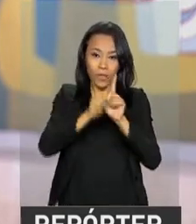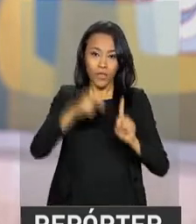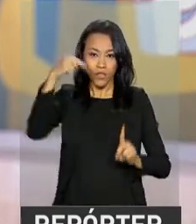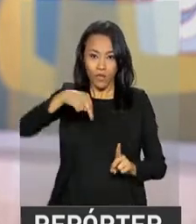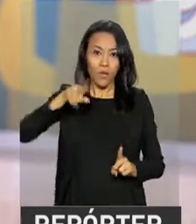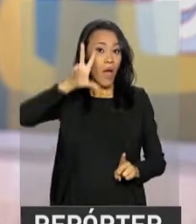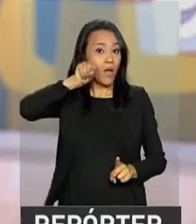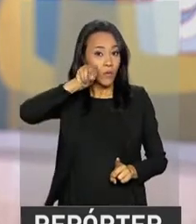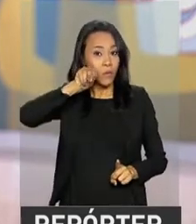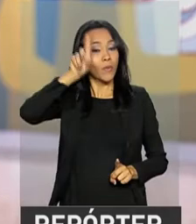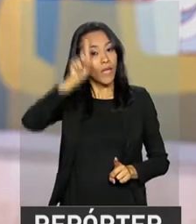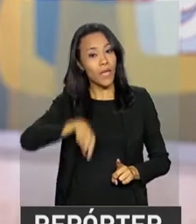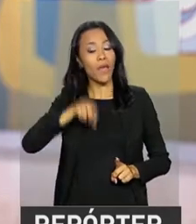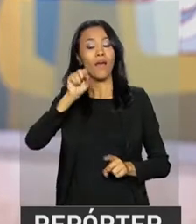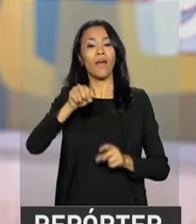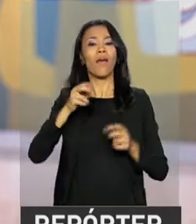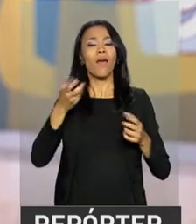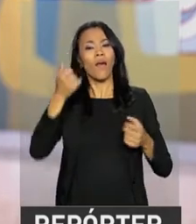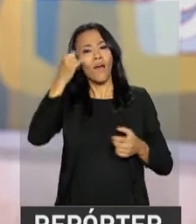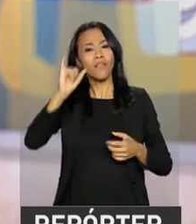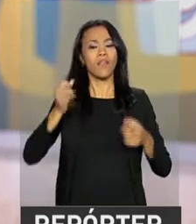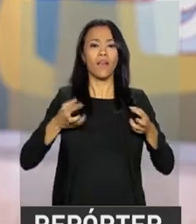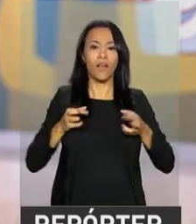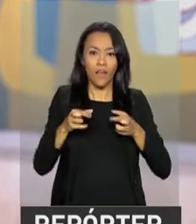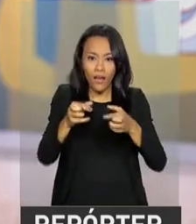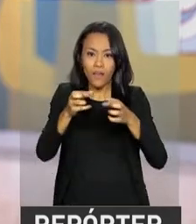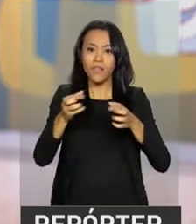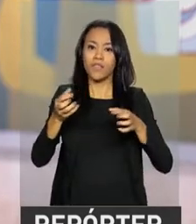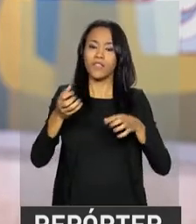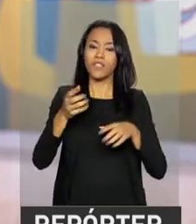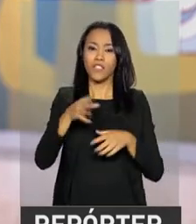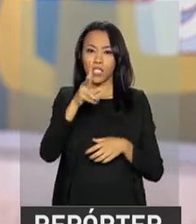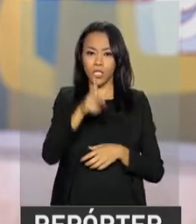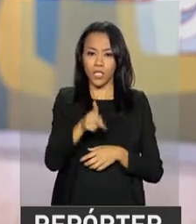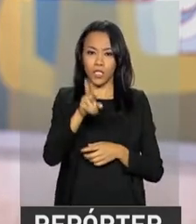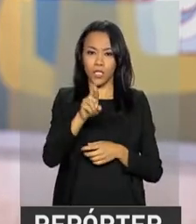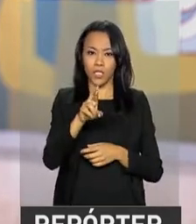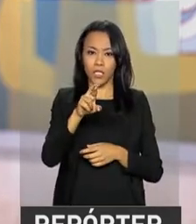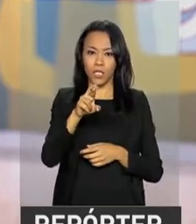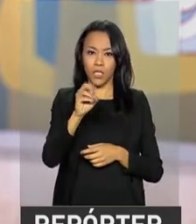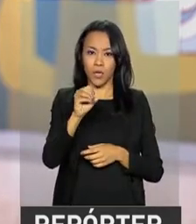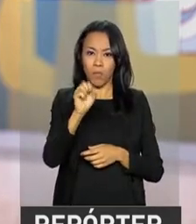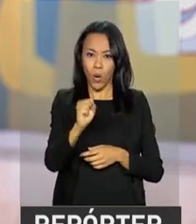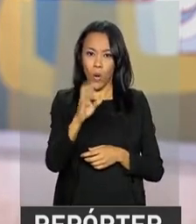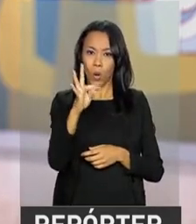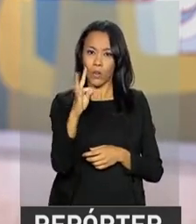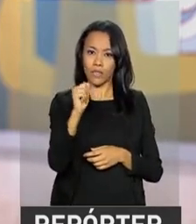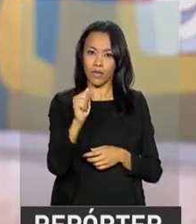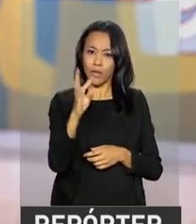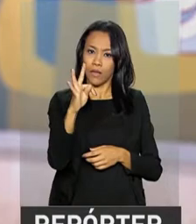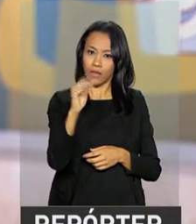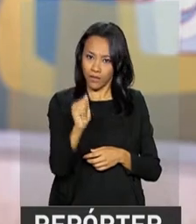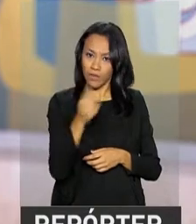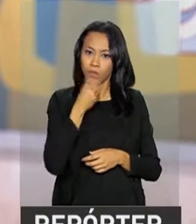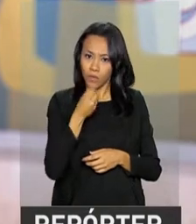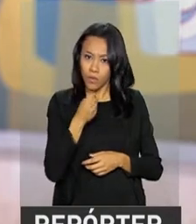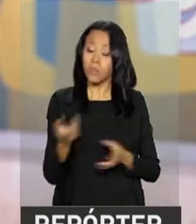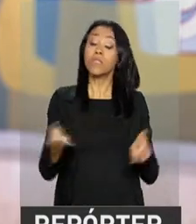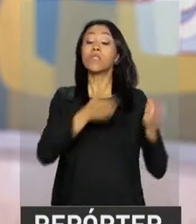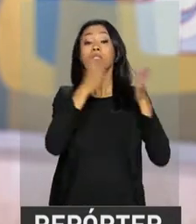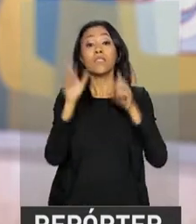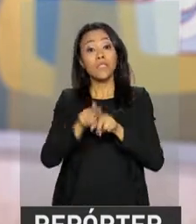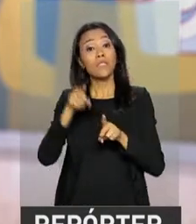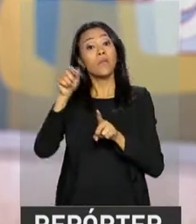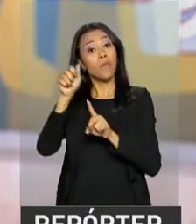a campanha vai ser realizada com iluminação prédios públicos com a cor vermelha realização de palestras e atividades